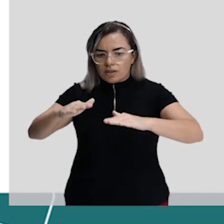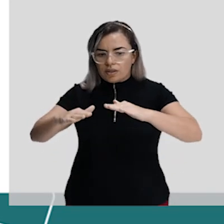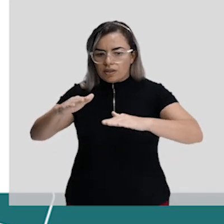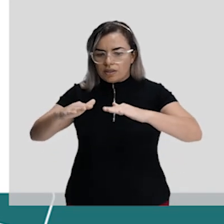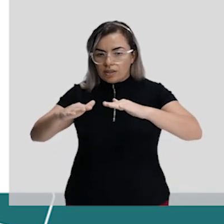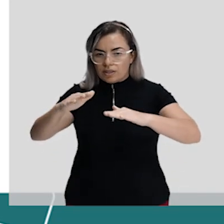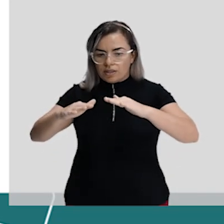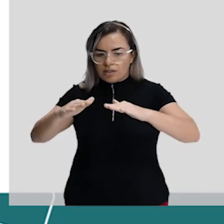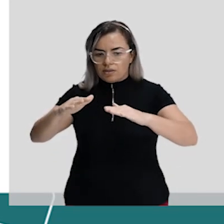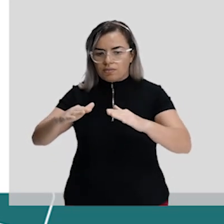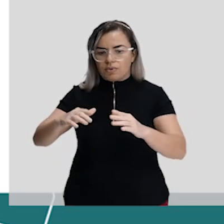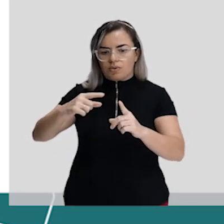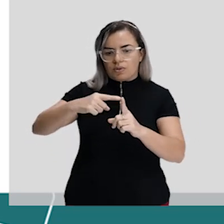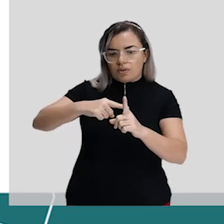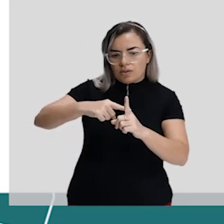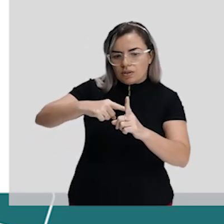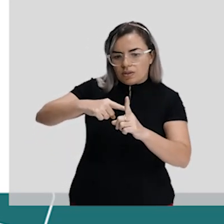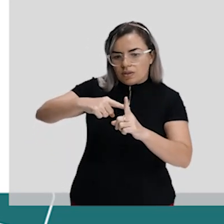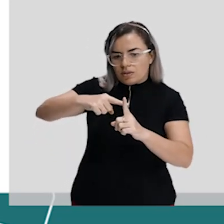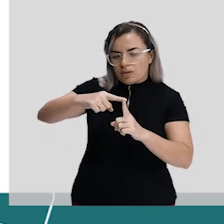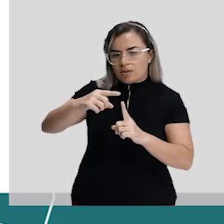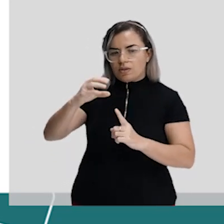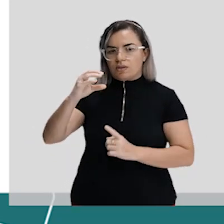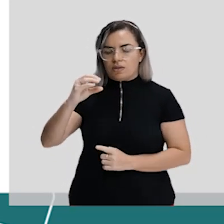Com o passar do tempo, o gelo vai derretendo.